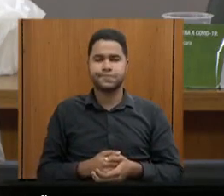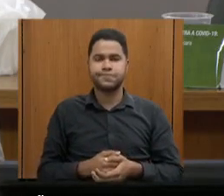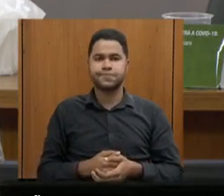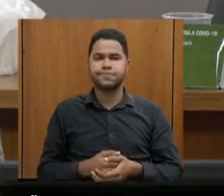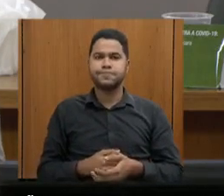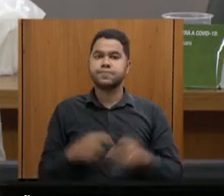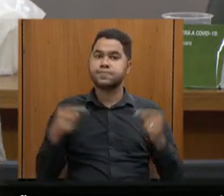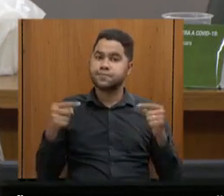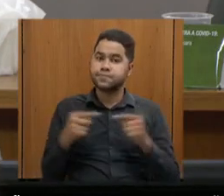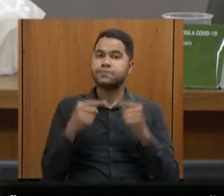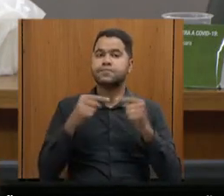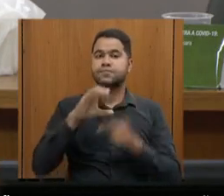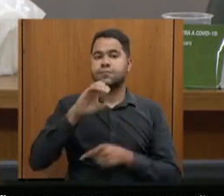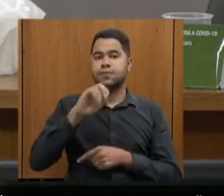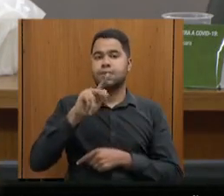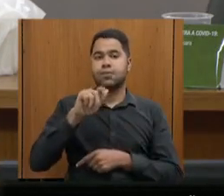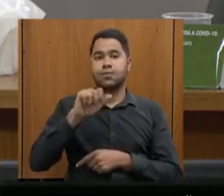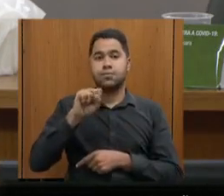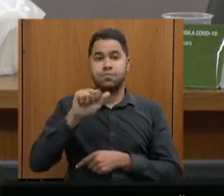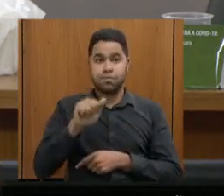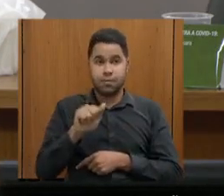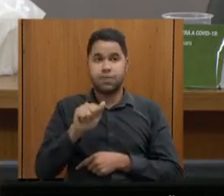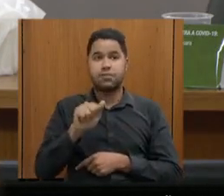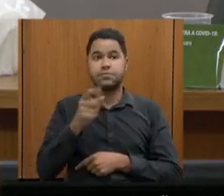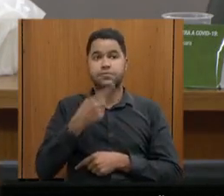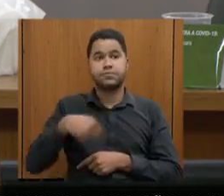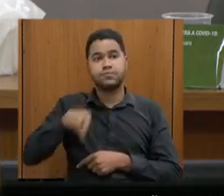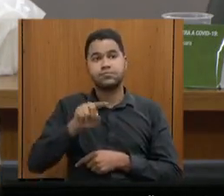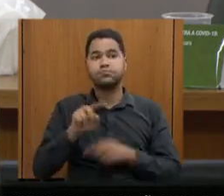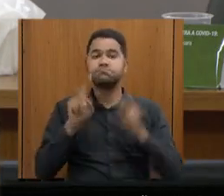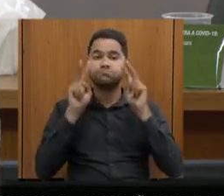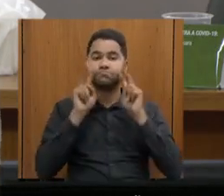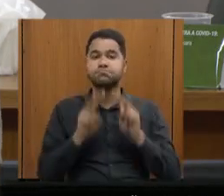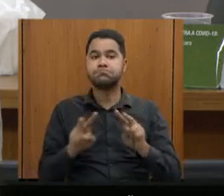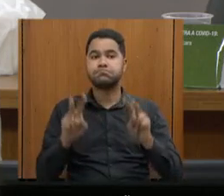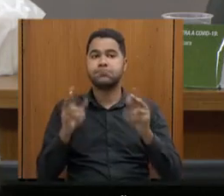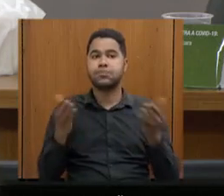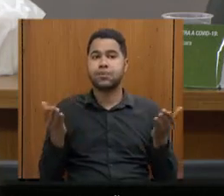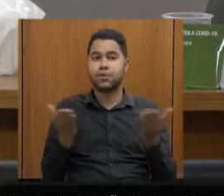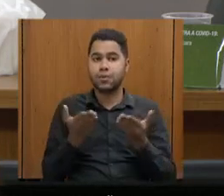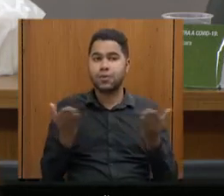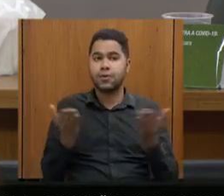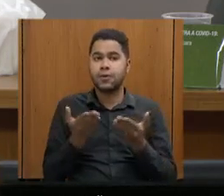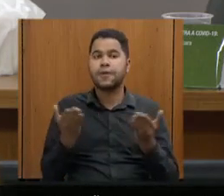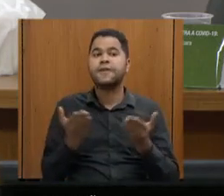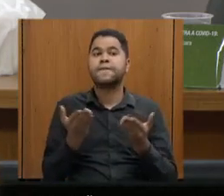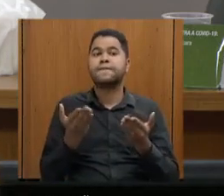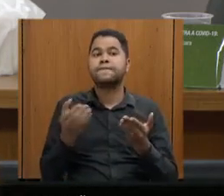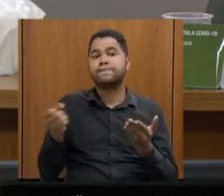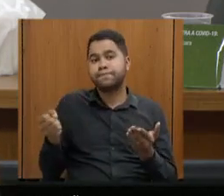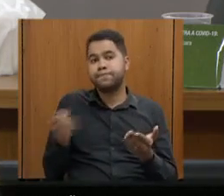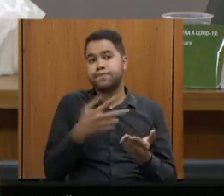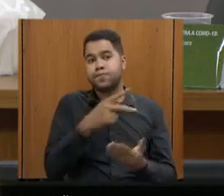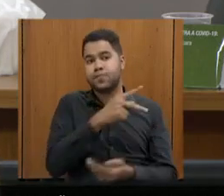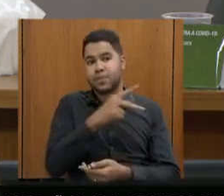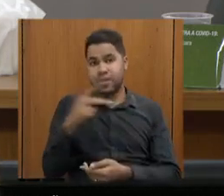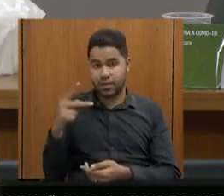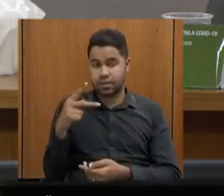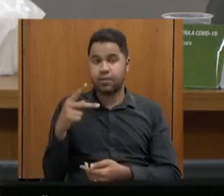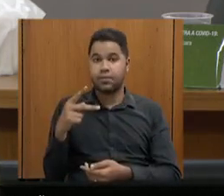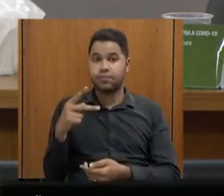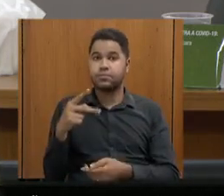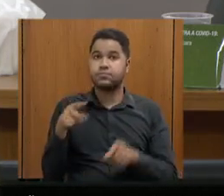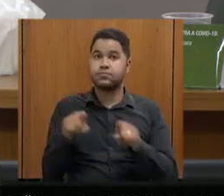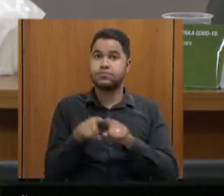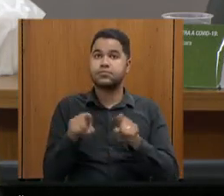com relação a COPASA nós temos uma uma visão agora que o novo presidente Guilherme Duarte até